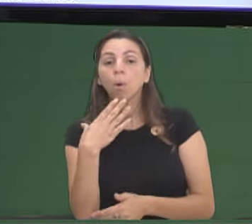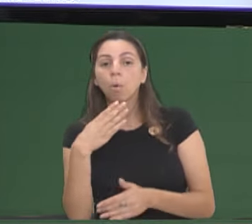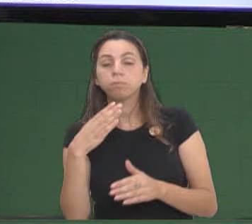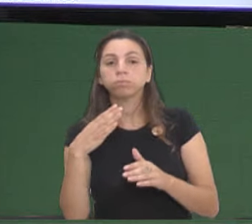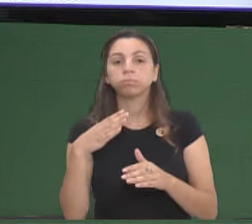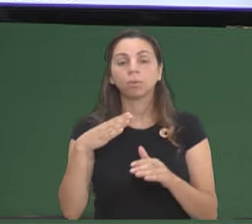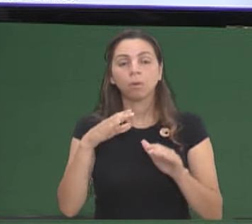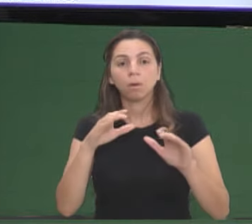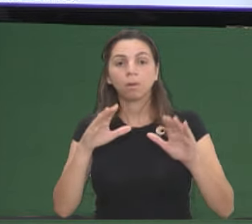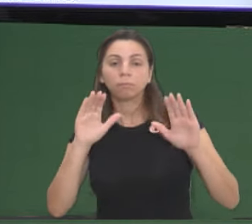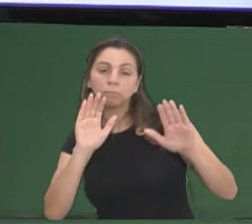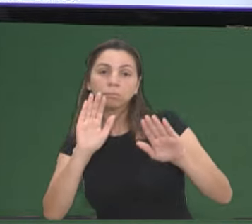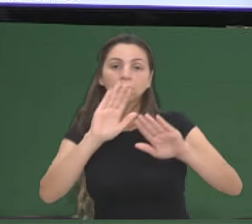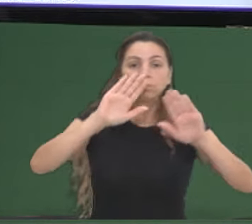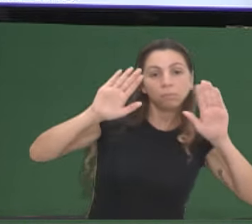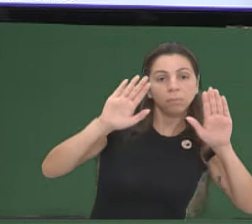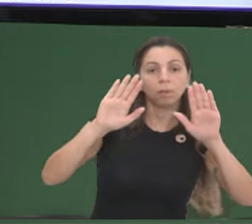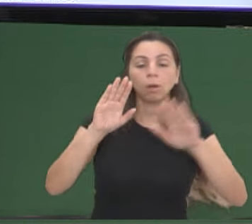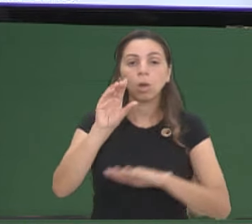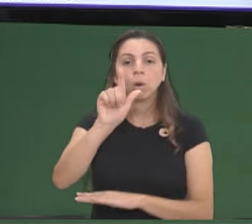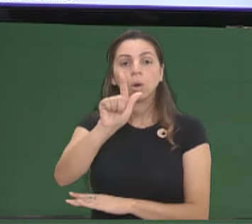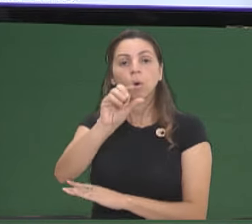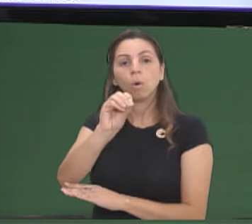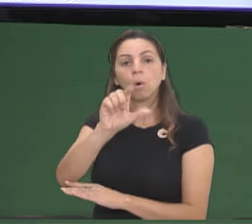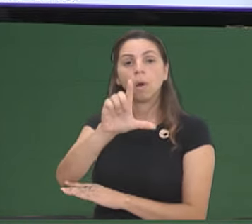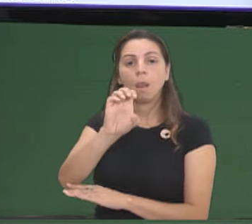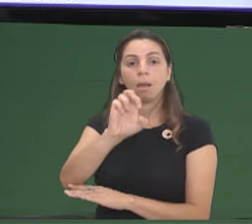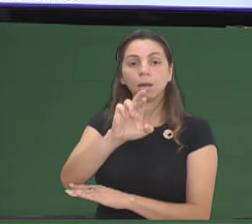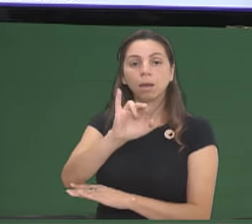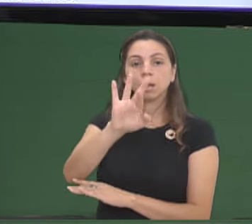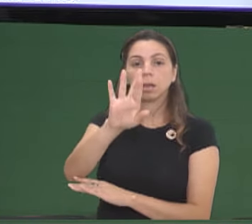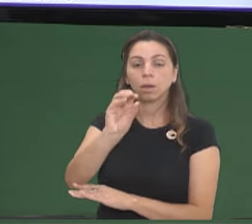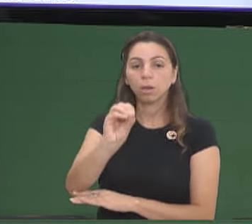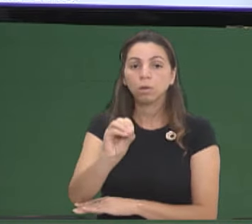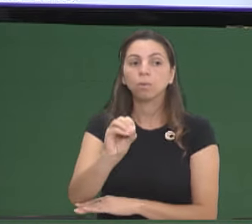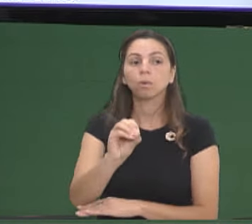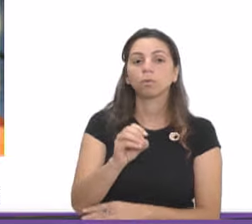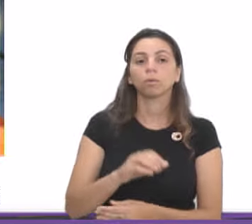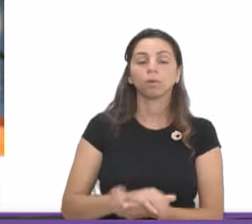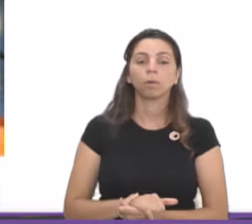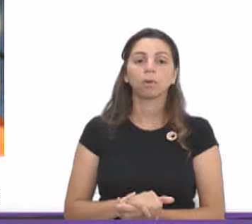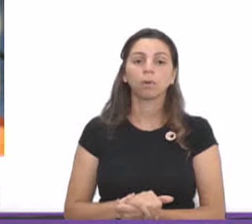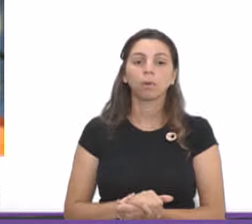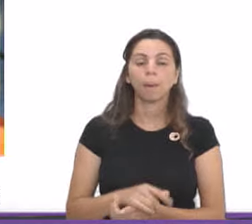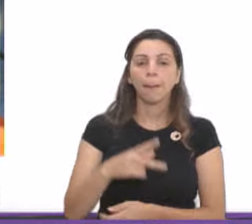ele vai verificando, né, conforme o desempenho do aluno. Passe misto é uma outra característica. A bola deve ser